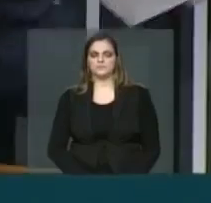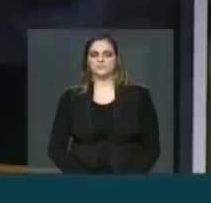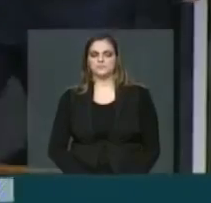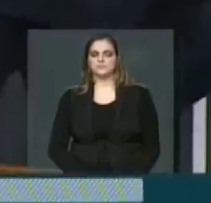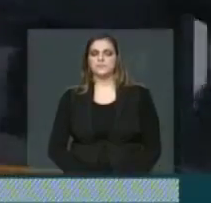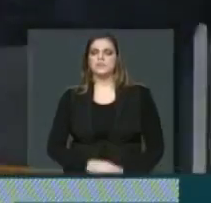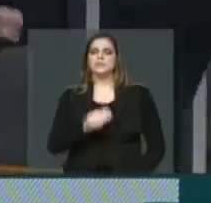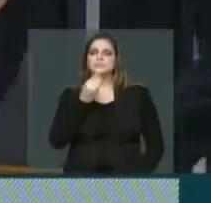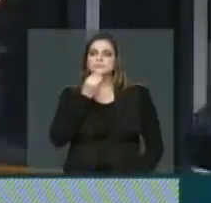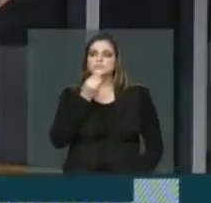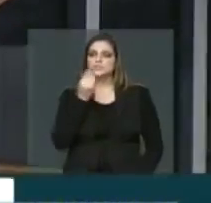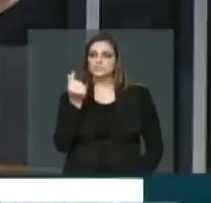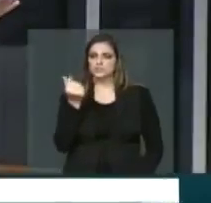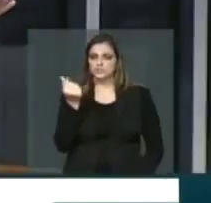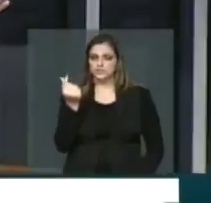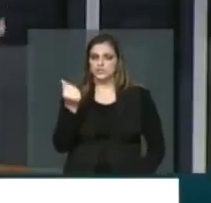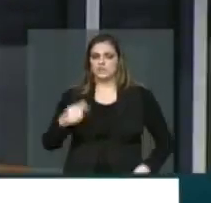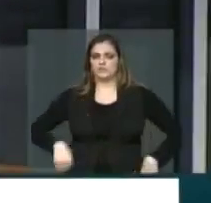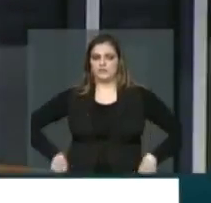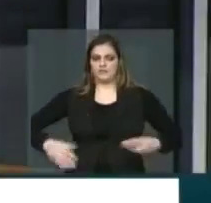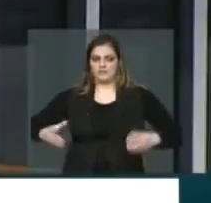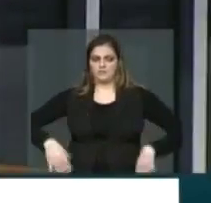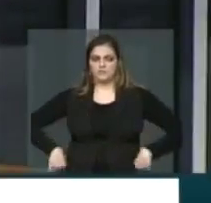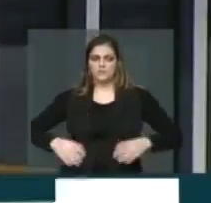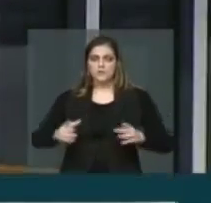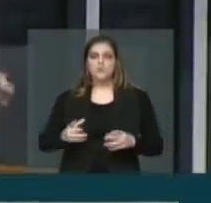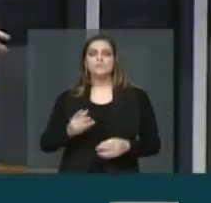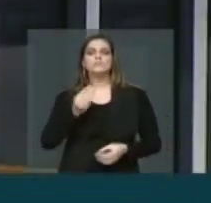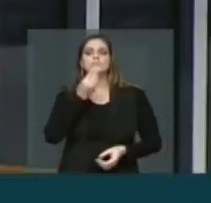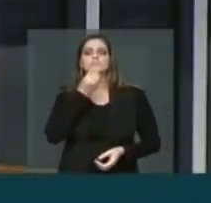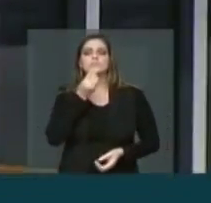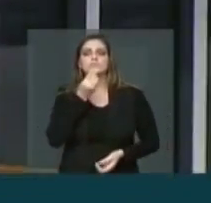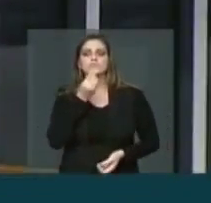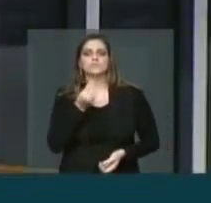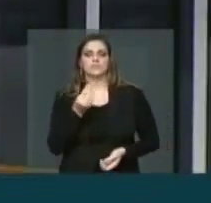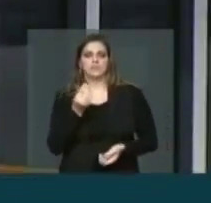Seria possível, senhor presidente, concluindo agora de verdade,